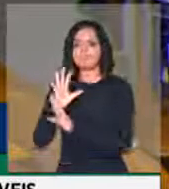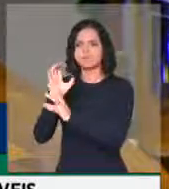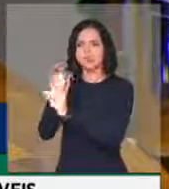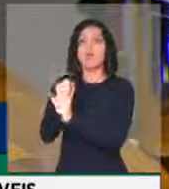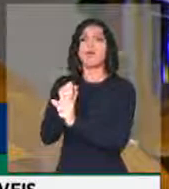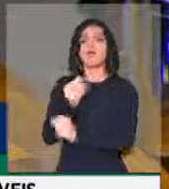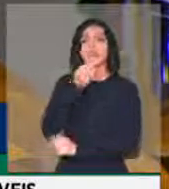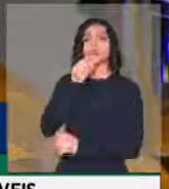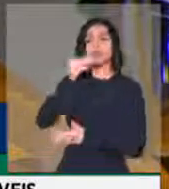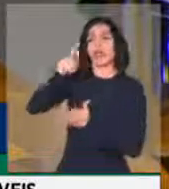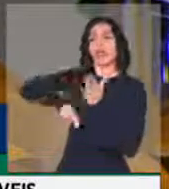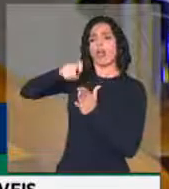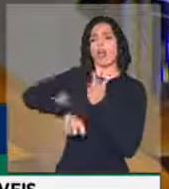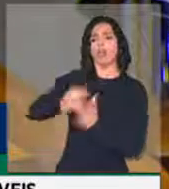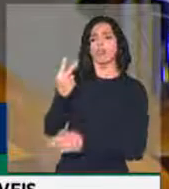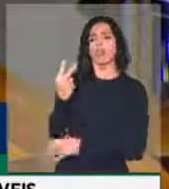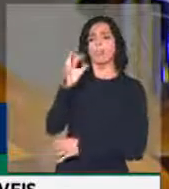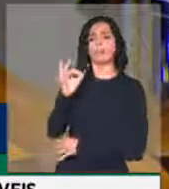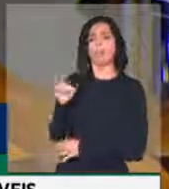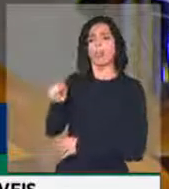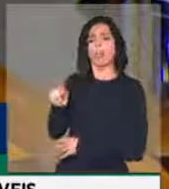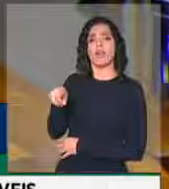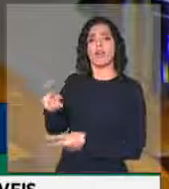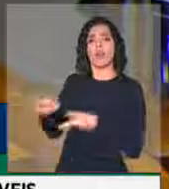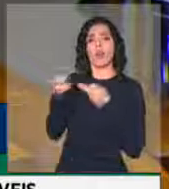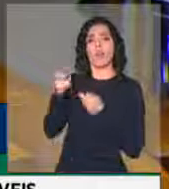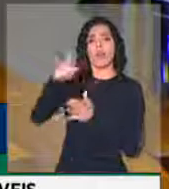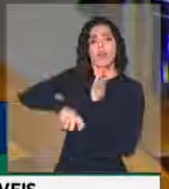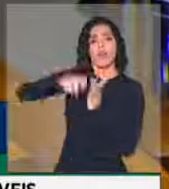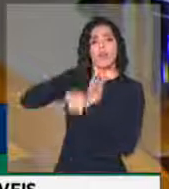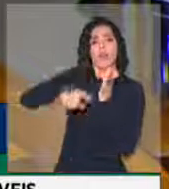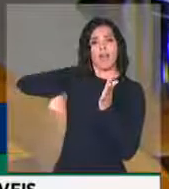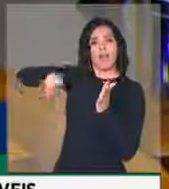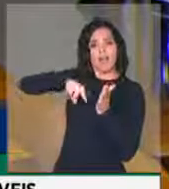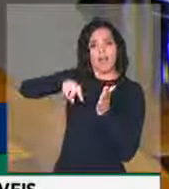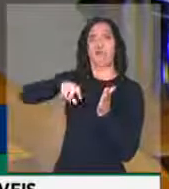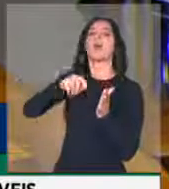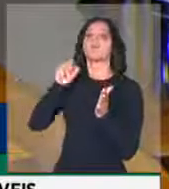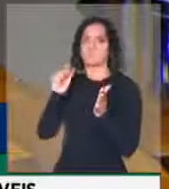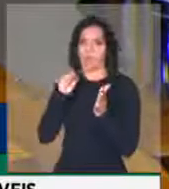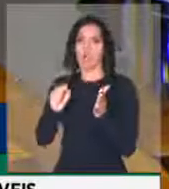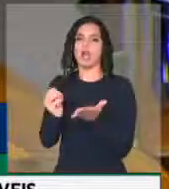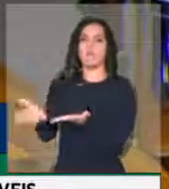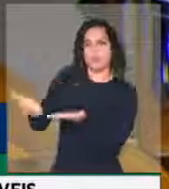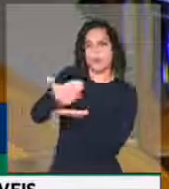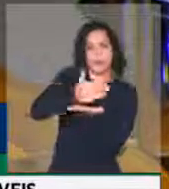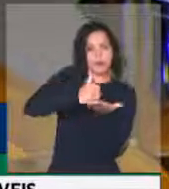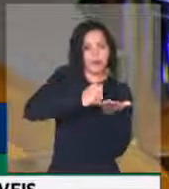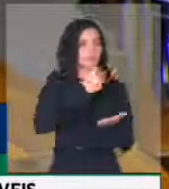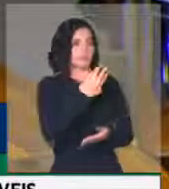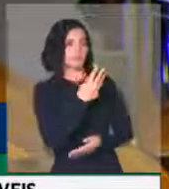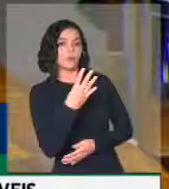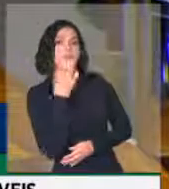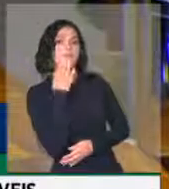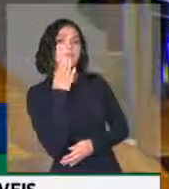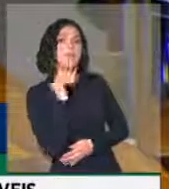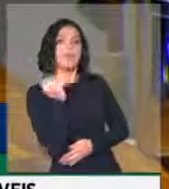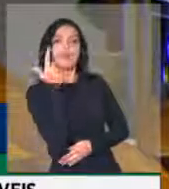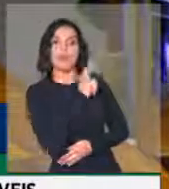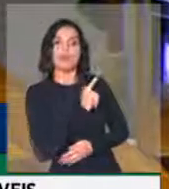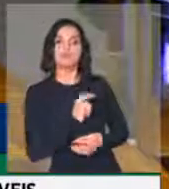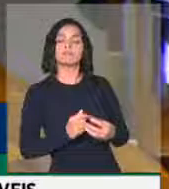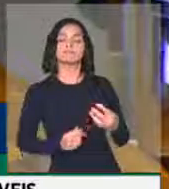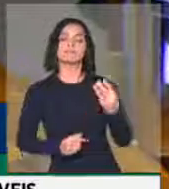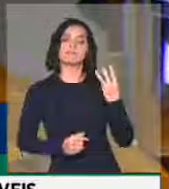taxando em apenas 2%. Esses bilionários, nós poderíamos ter uma arrecadação de 34 bilhões.